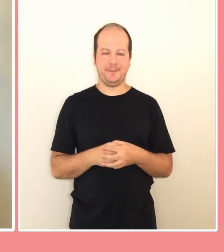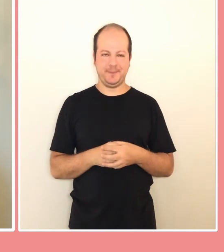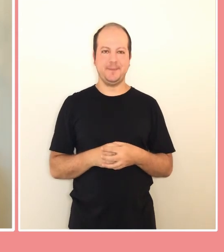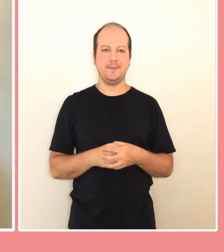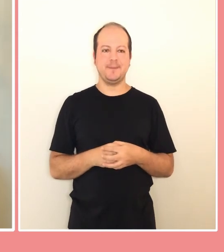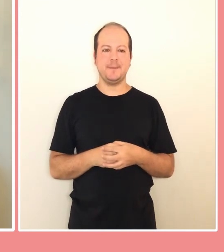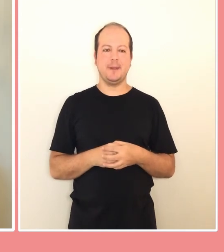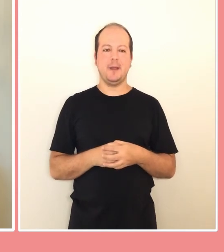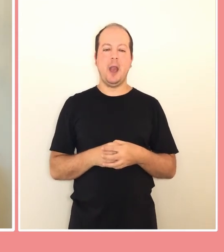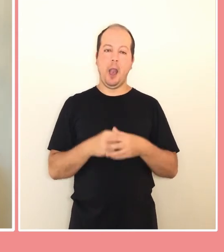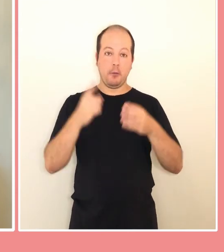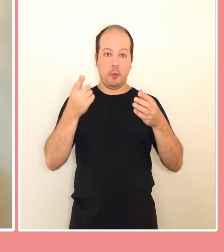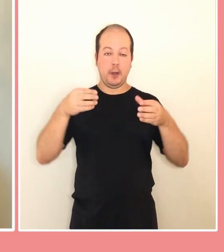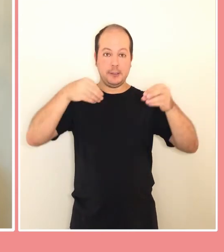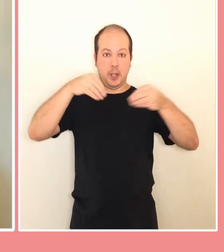Agora vamos encaixar.